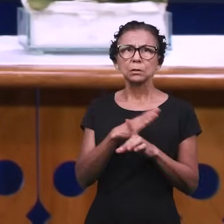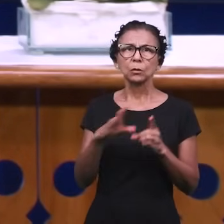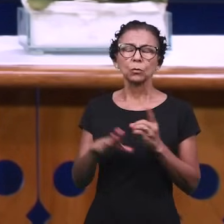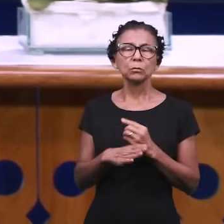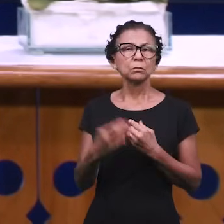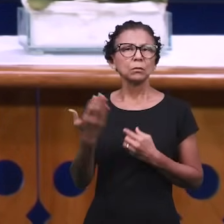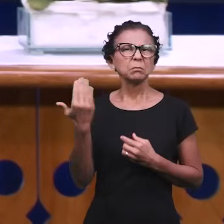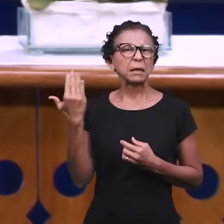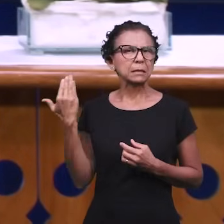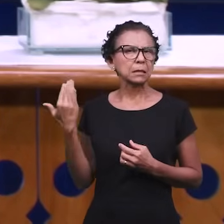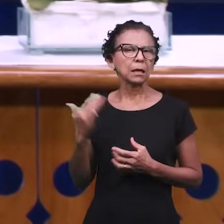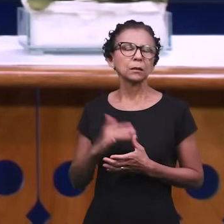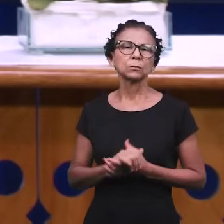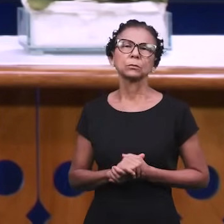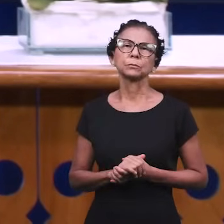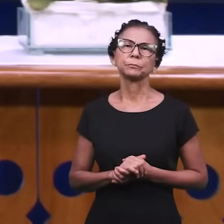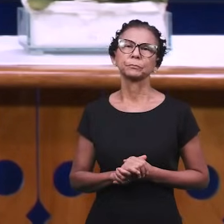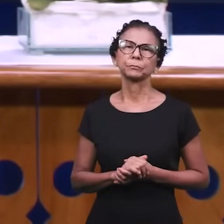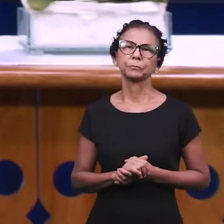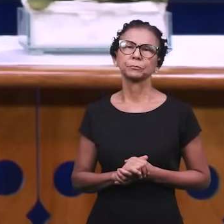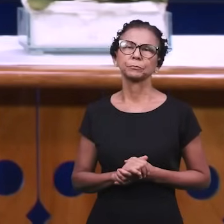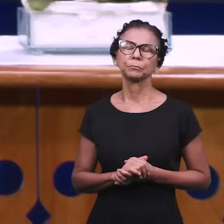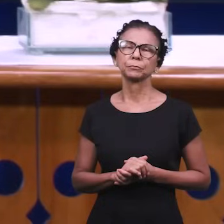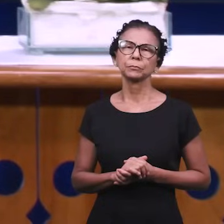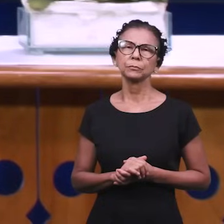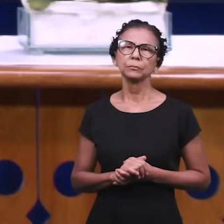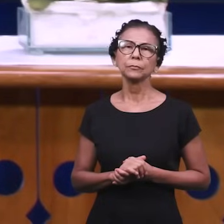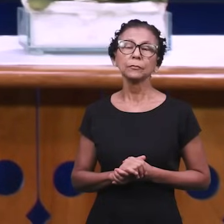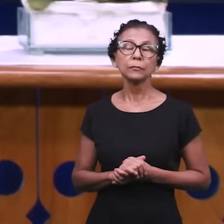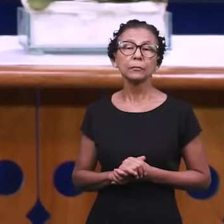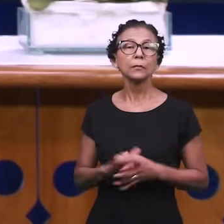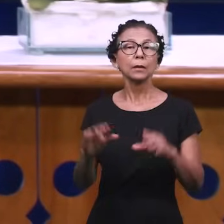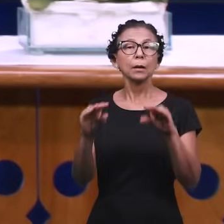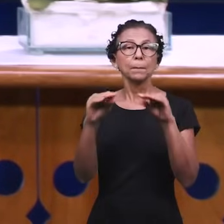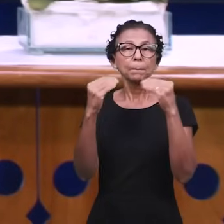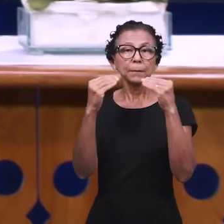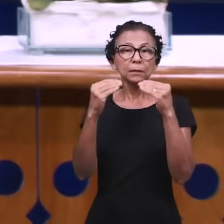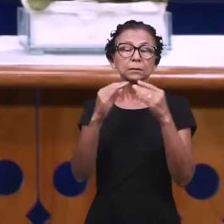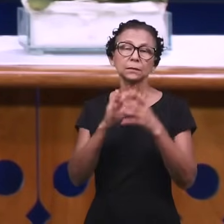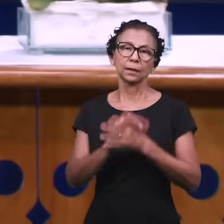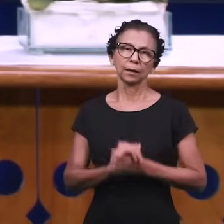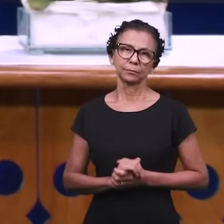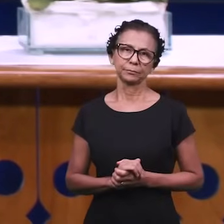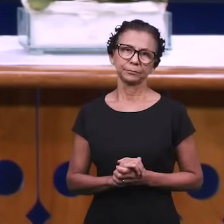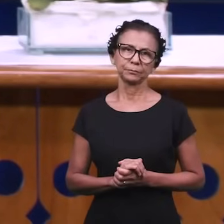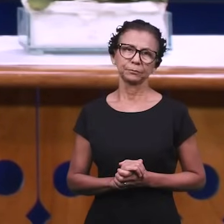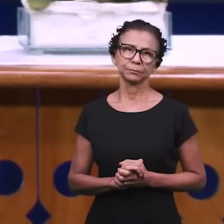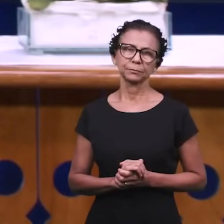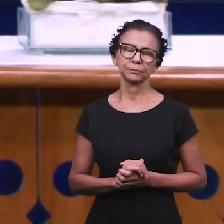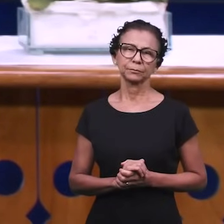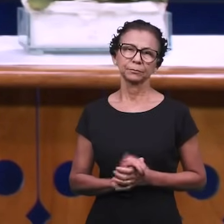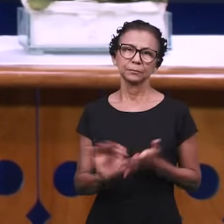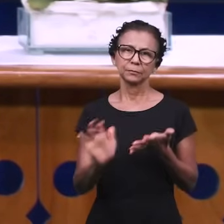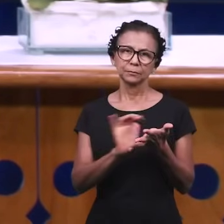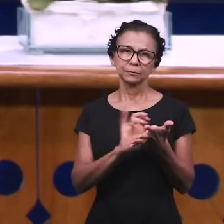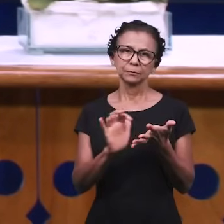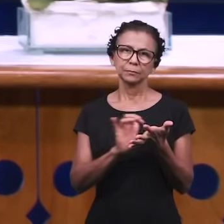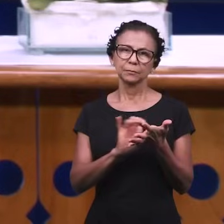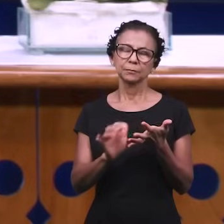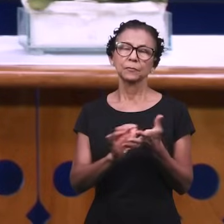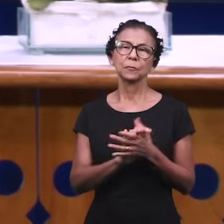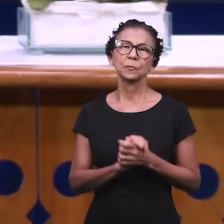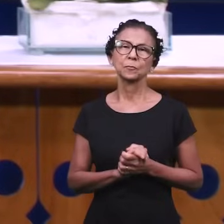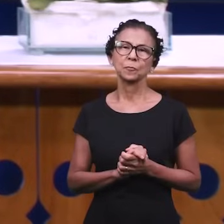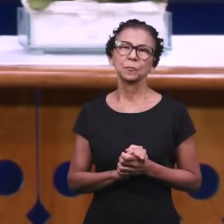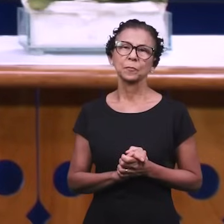outro, se for em outro, mande a referência. Pedimos que nos mande, escreva e